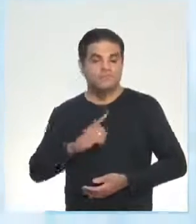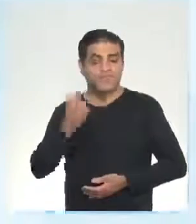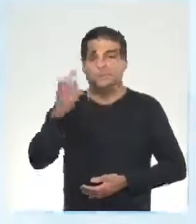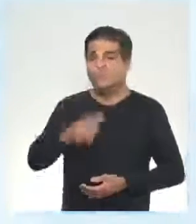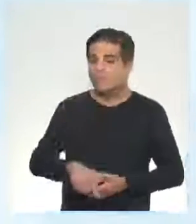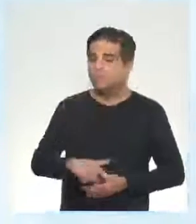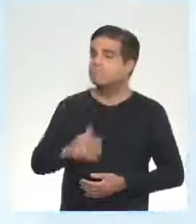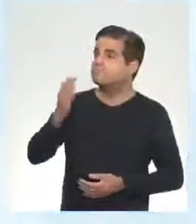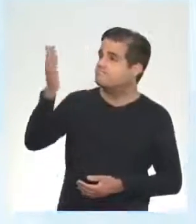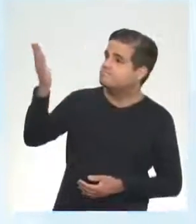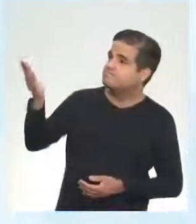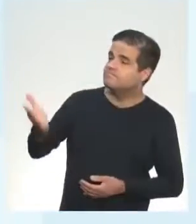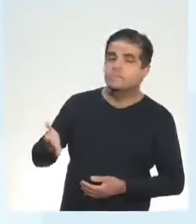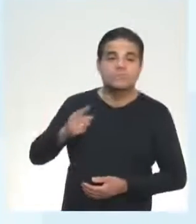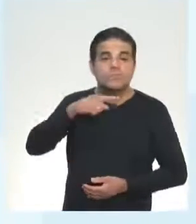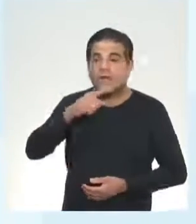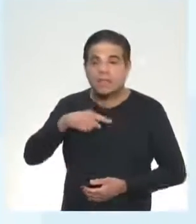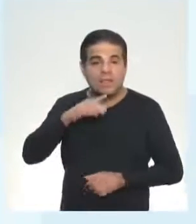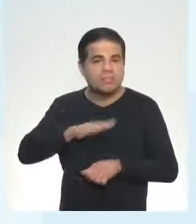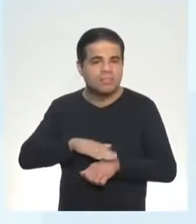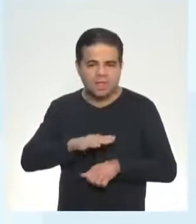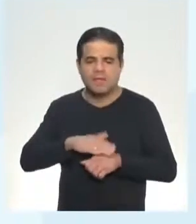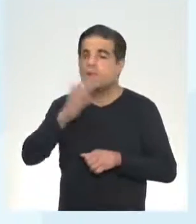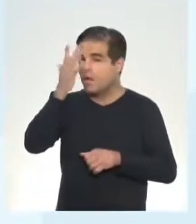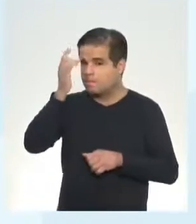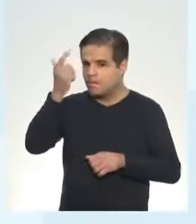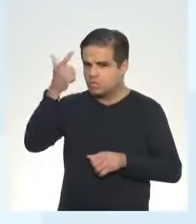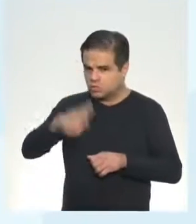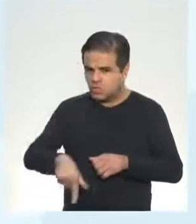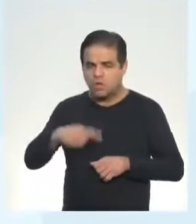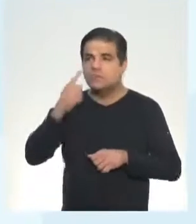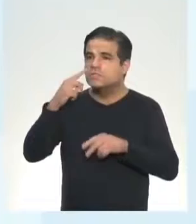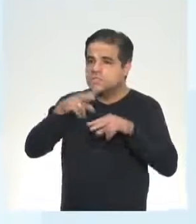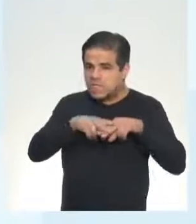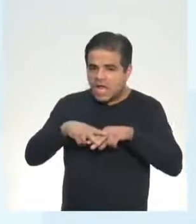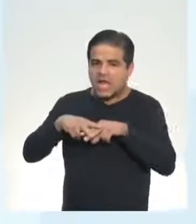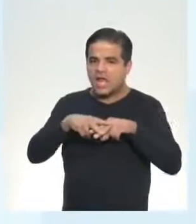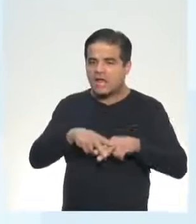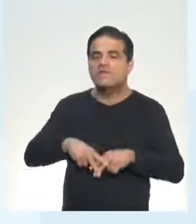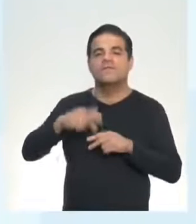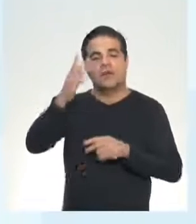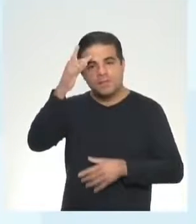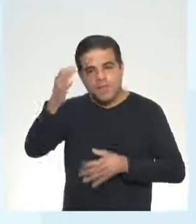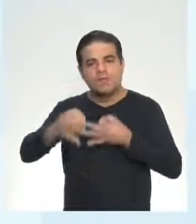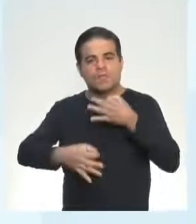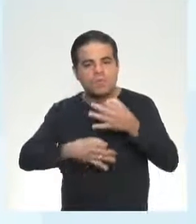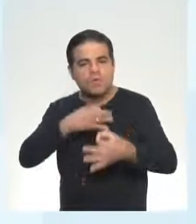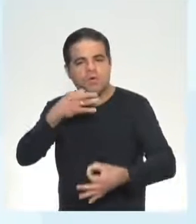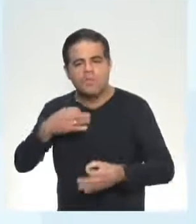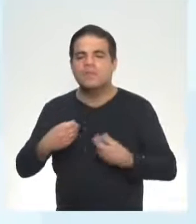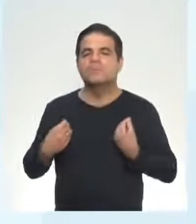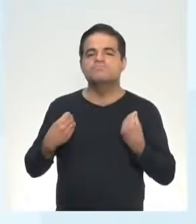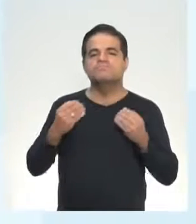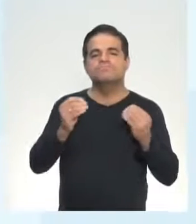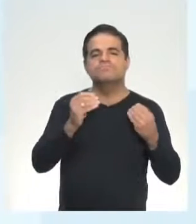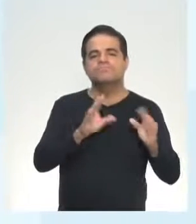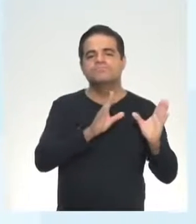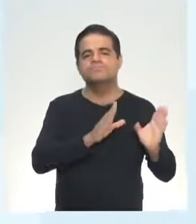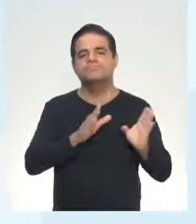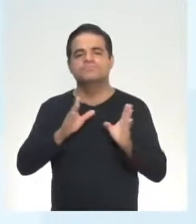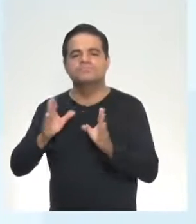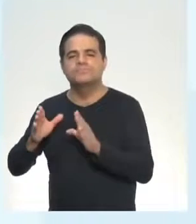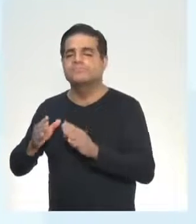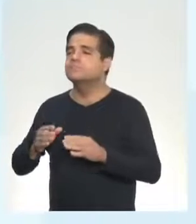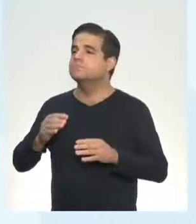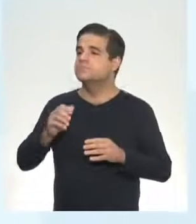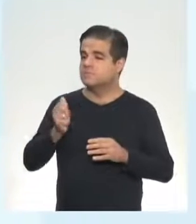trecho. Não vai dar tempo, mas amanhã vamos rever, tá bom? Todo esse trechinho aí, vamos comentar mais e colocar na ordem. Você pode ler para a gente,